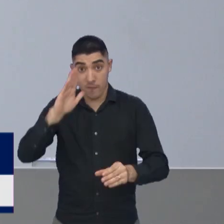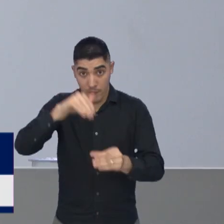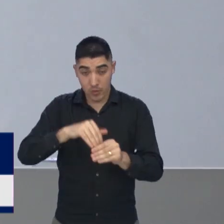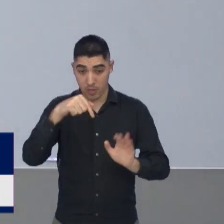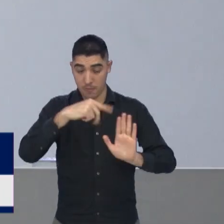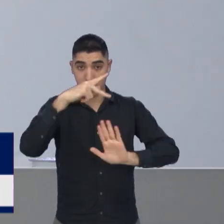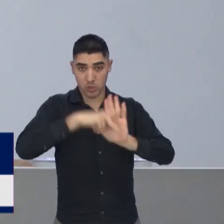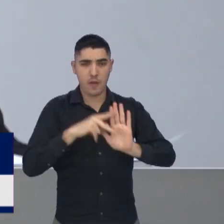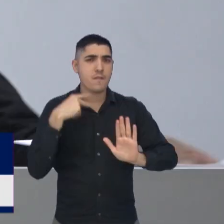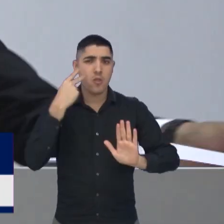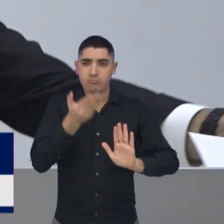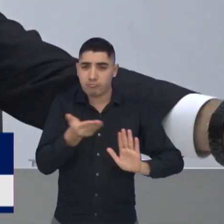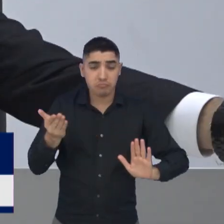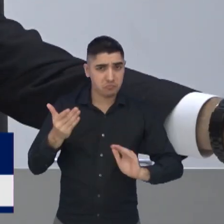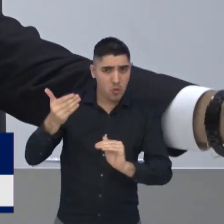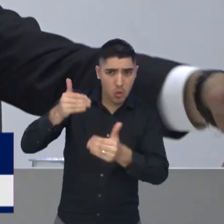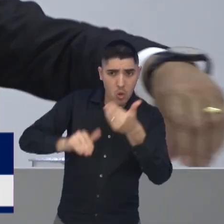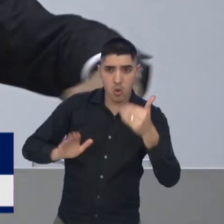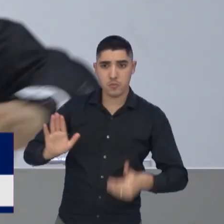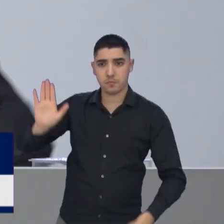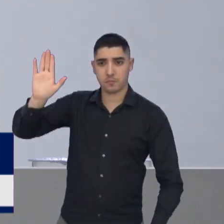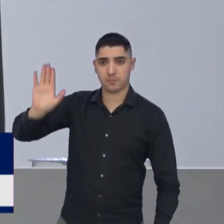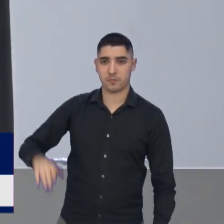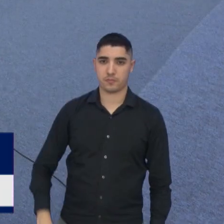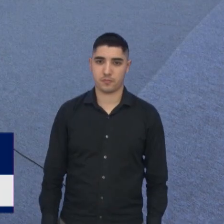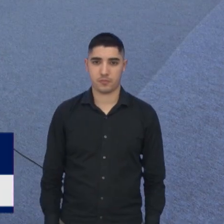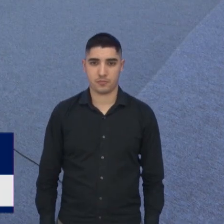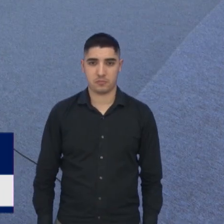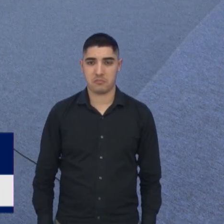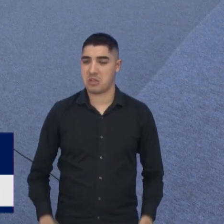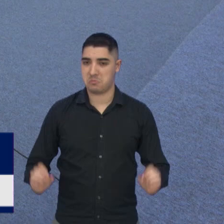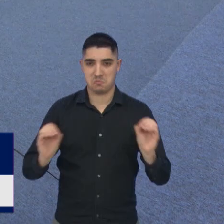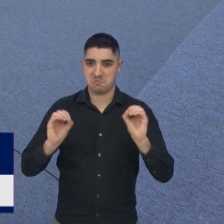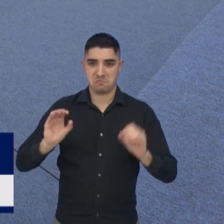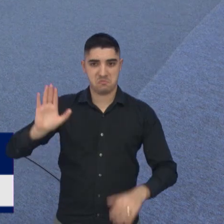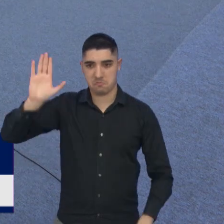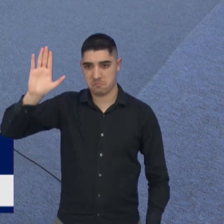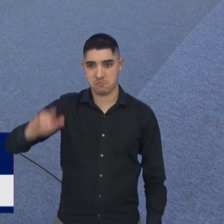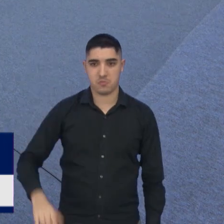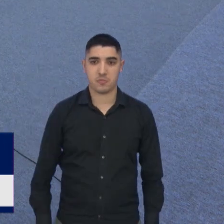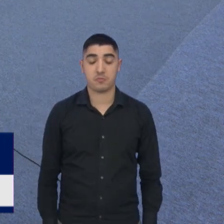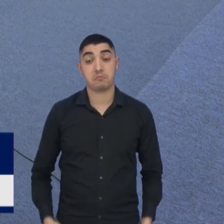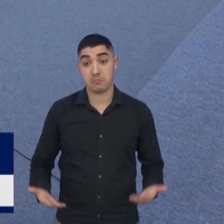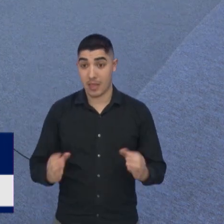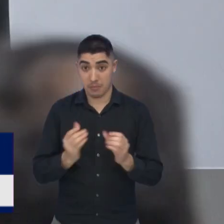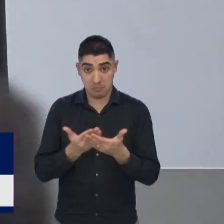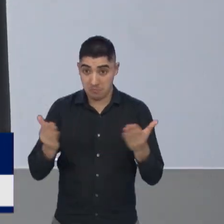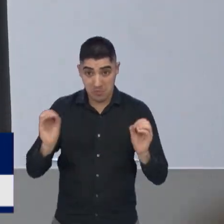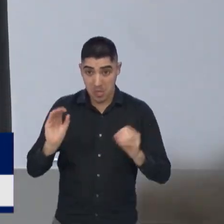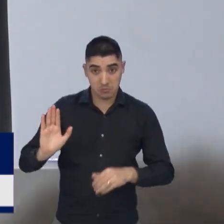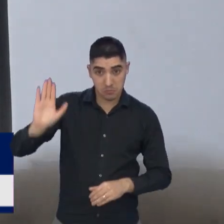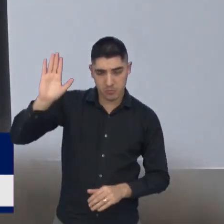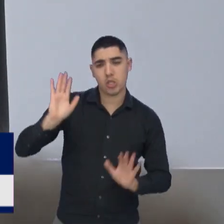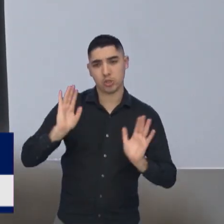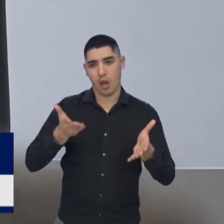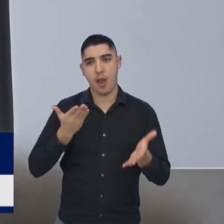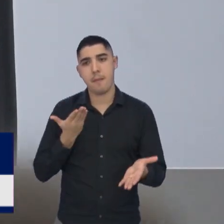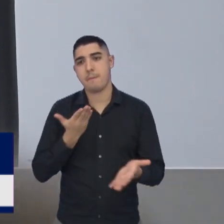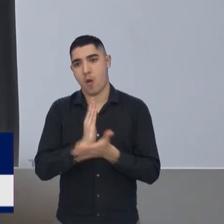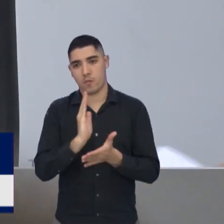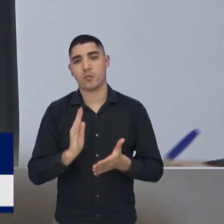projeto. Vereadores favoráveis permaneçam como estão, os contrários que se manifestem. Nenhum voto contrário, senhor presidente. Sem nenhum voto contrário, está aprovado